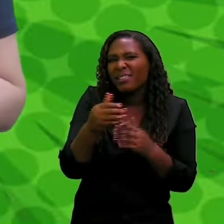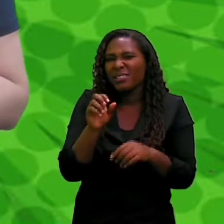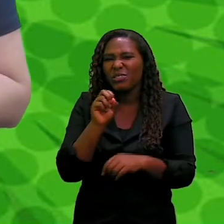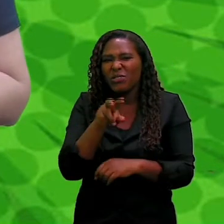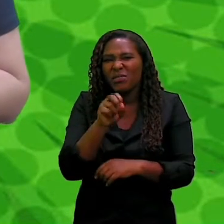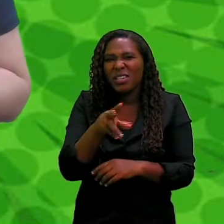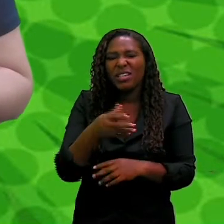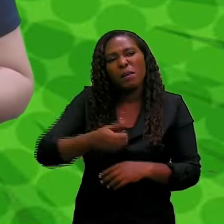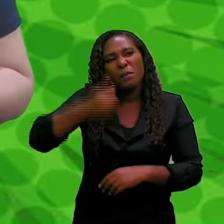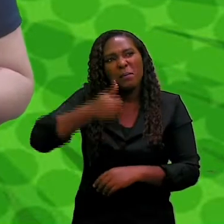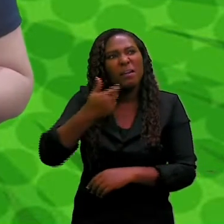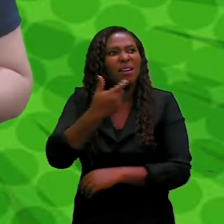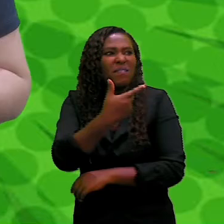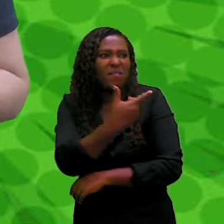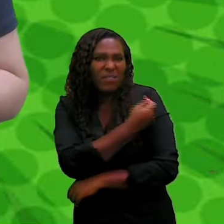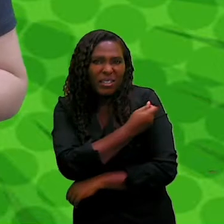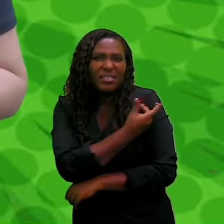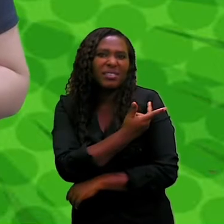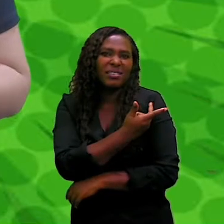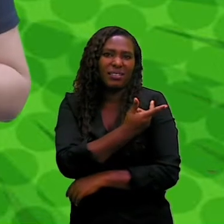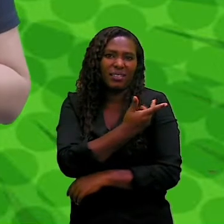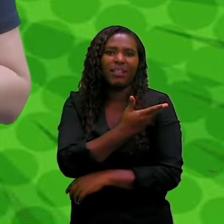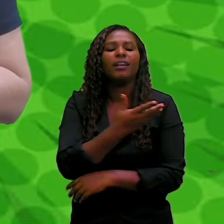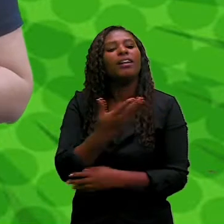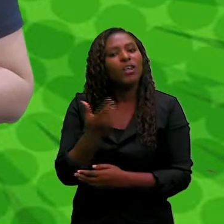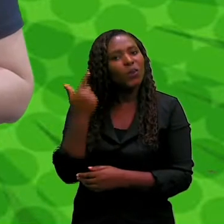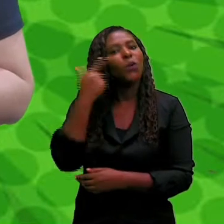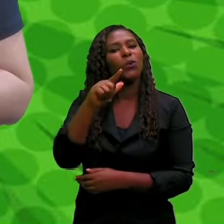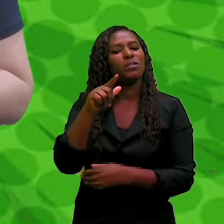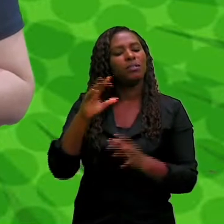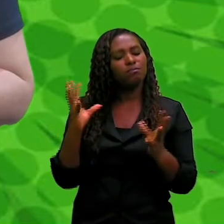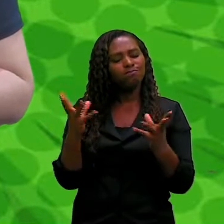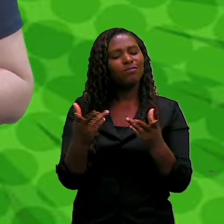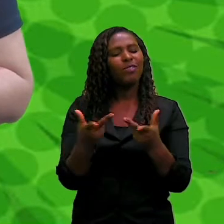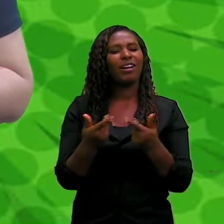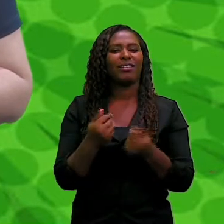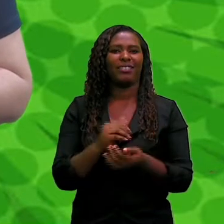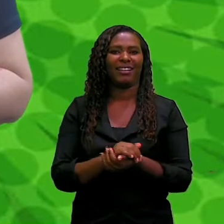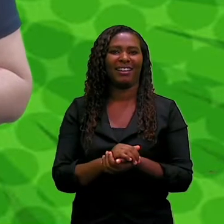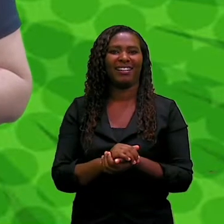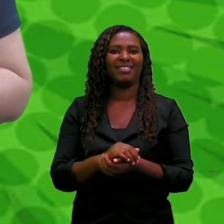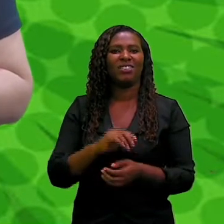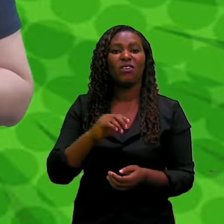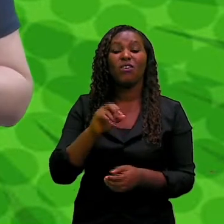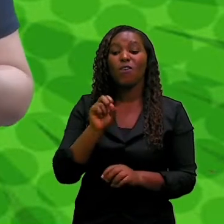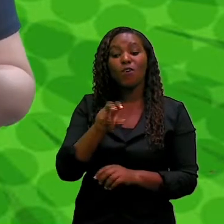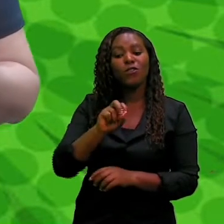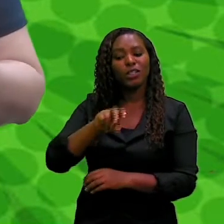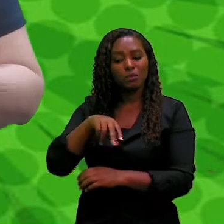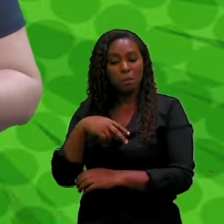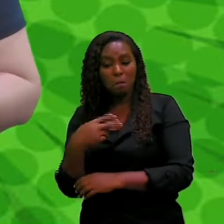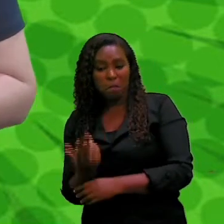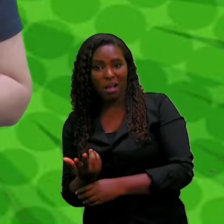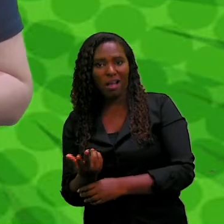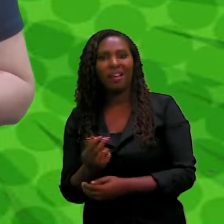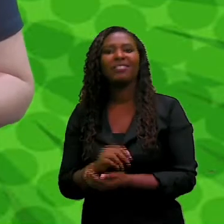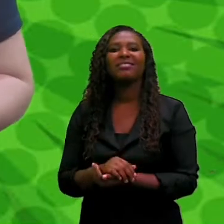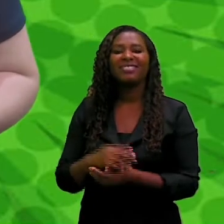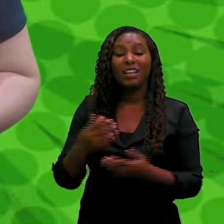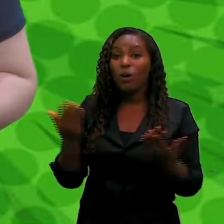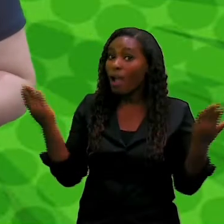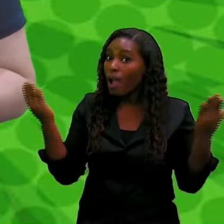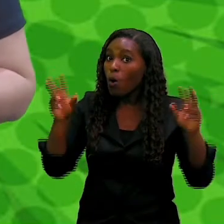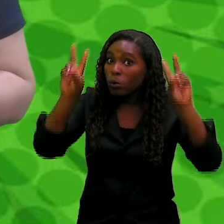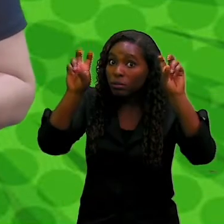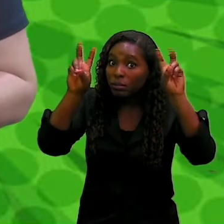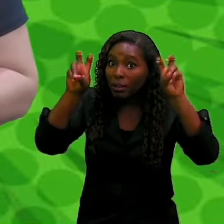problema, mas ameniza. Legal, né? E vocês observaram o tema? Super atual. Até hoje se fala aí muito nas